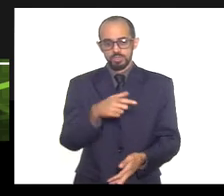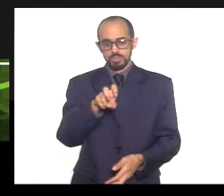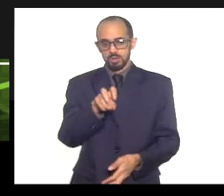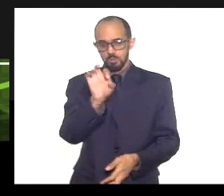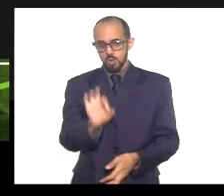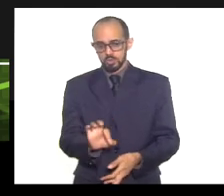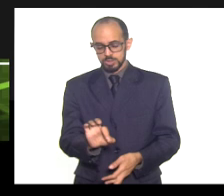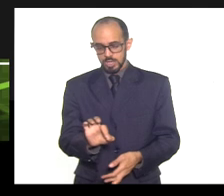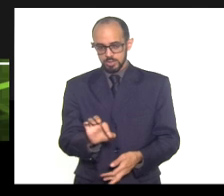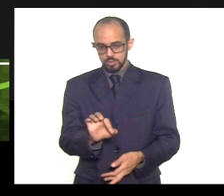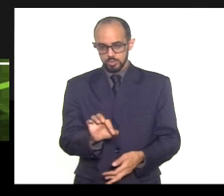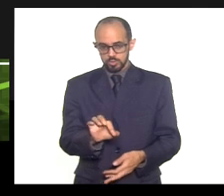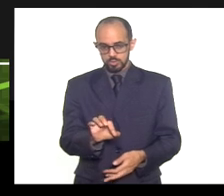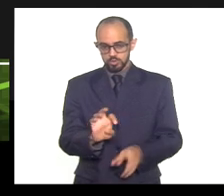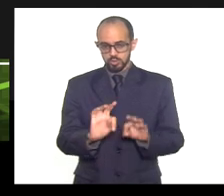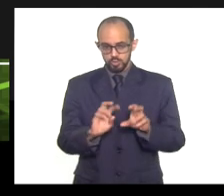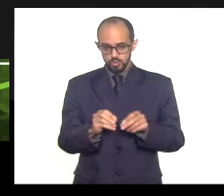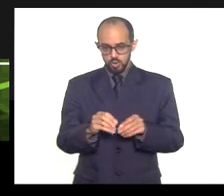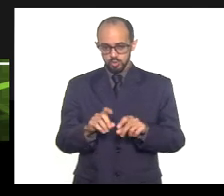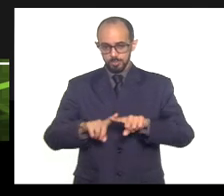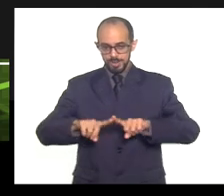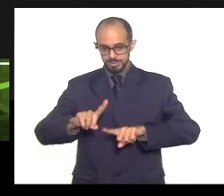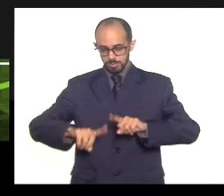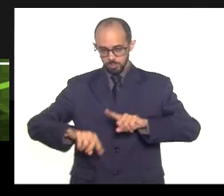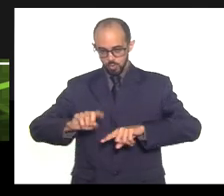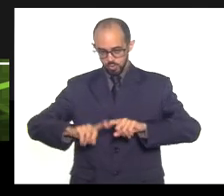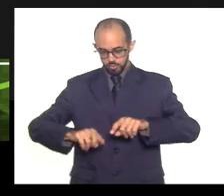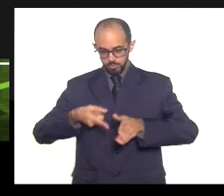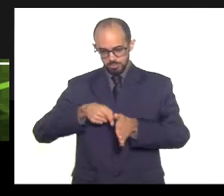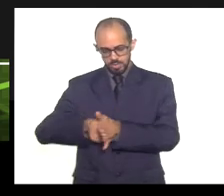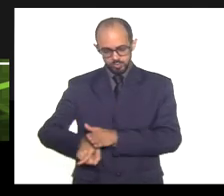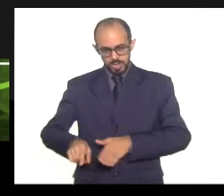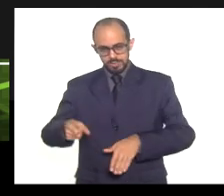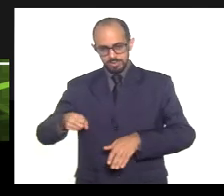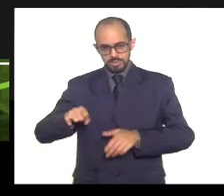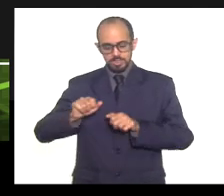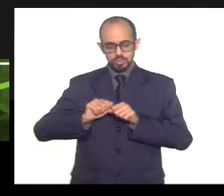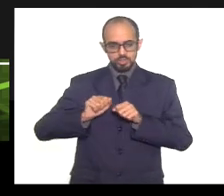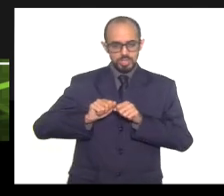Roncador, eles fizeram algum tipo de